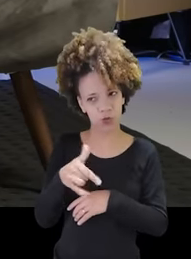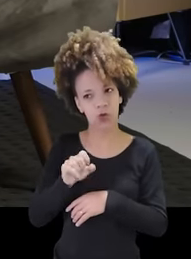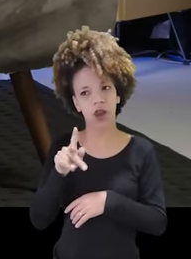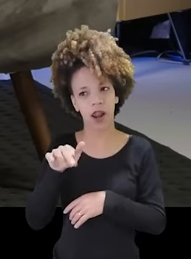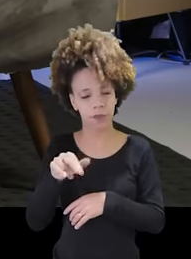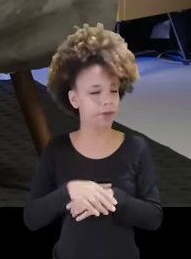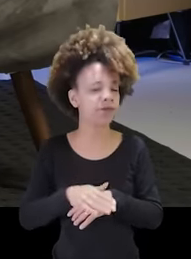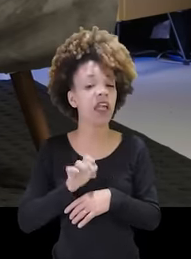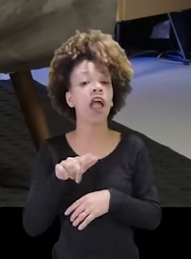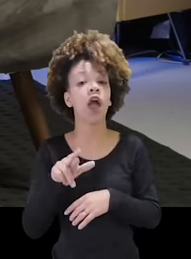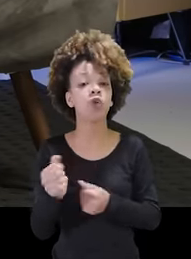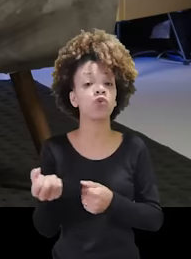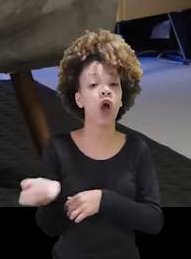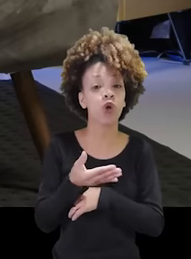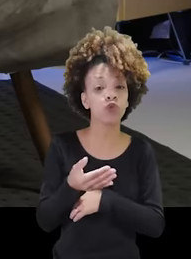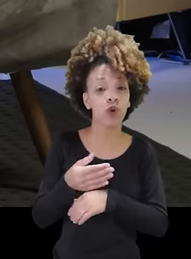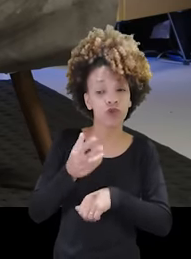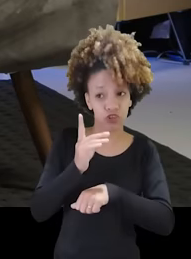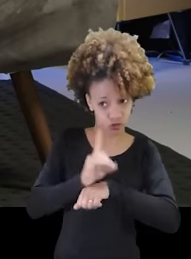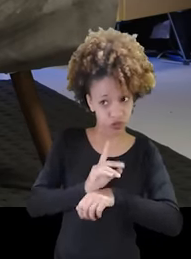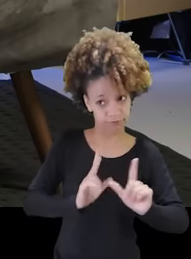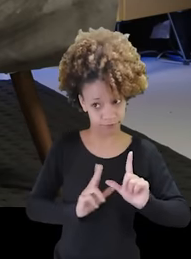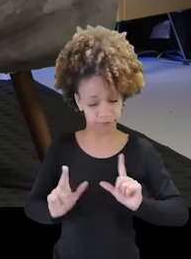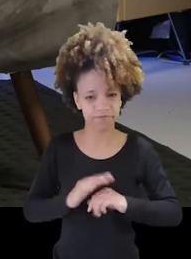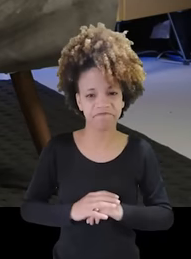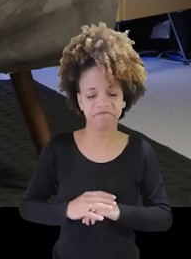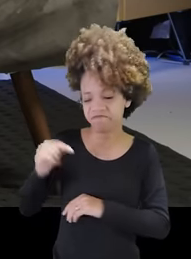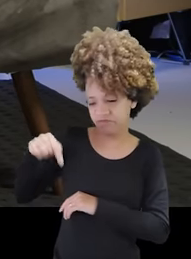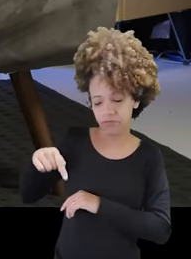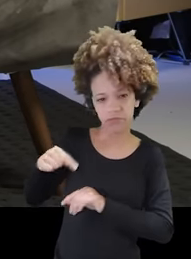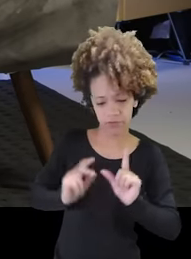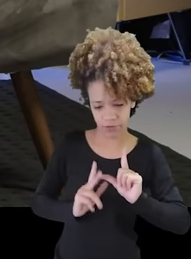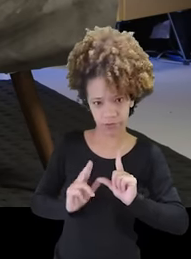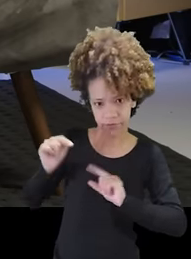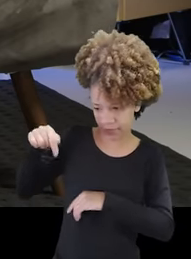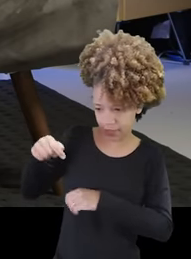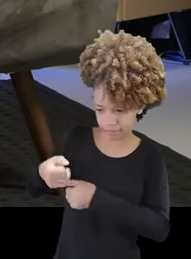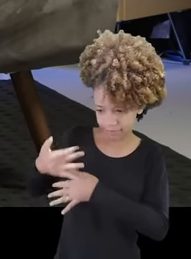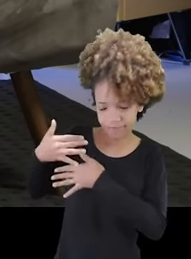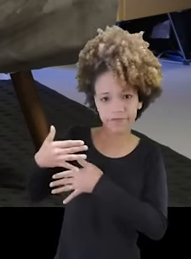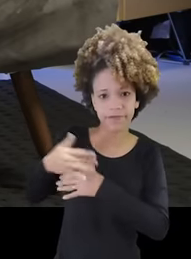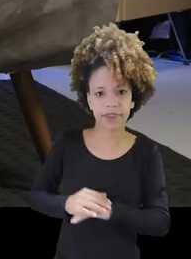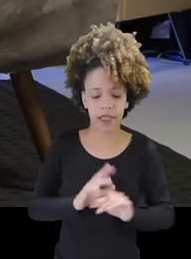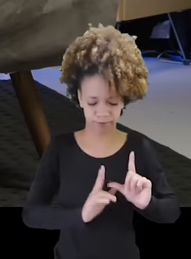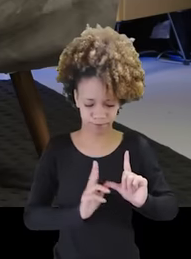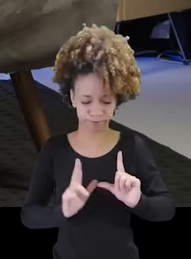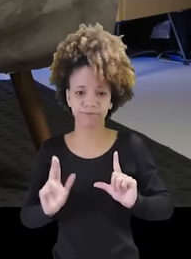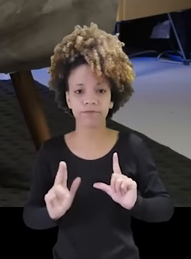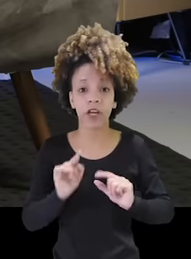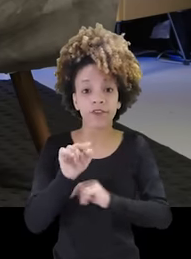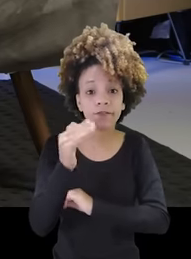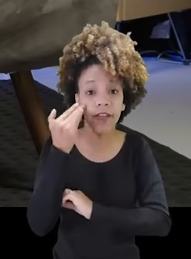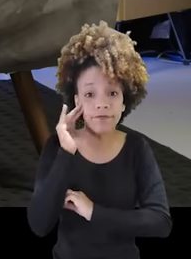é o seu novo Marcão viu gente eu deixei eu vou deixar aqui ó na linha do tempo aqui ó na descrição do vídeo você